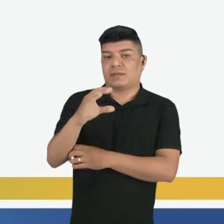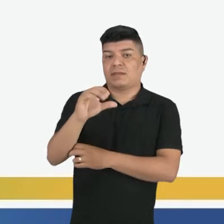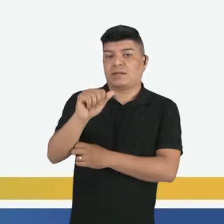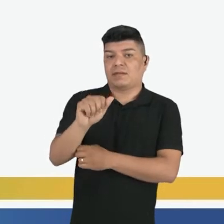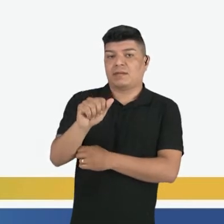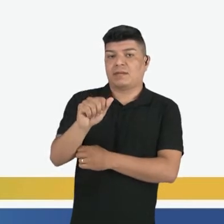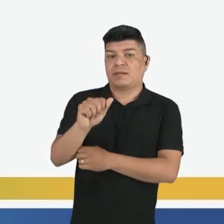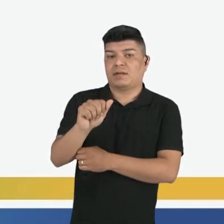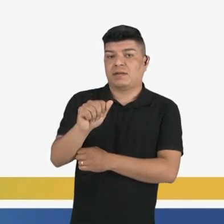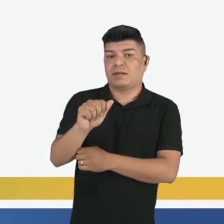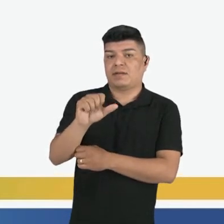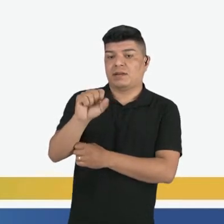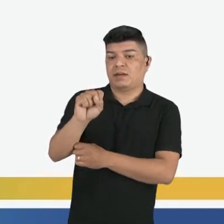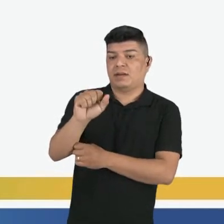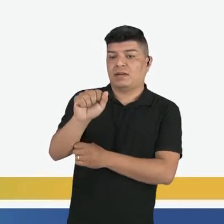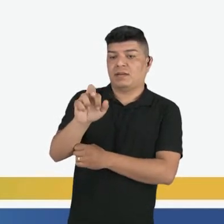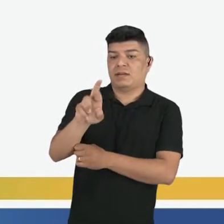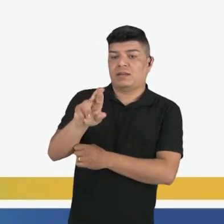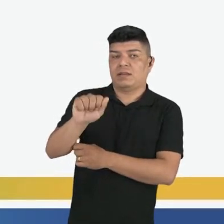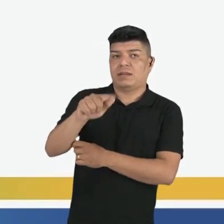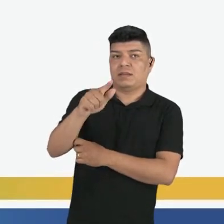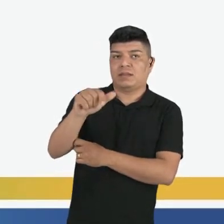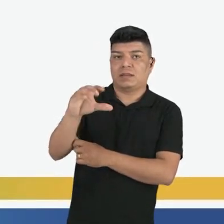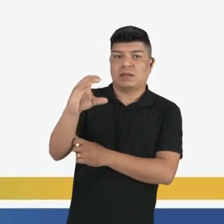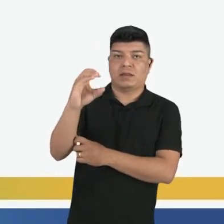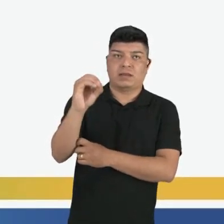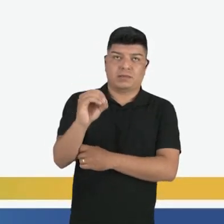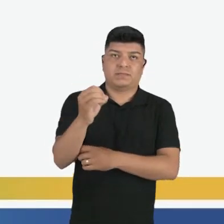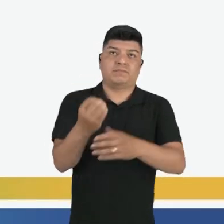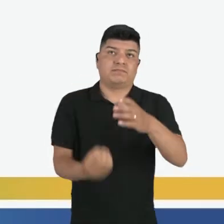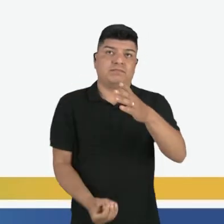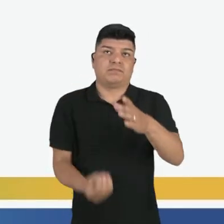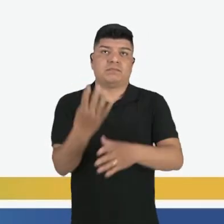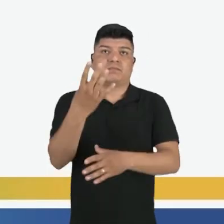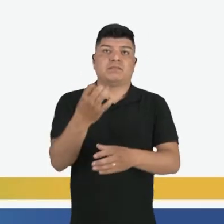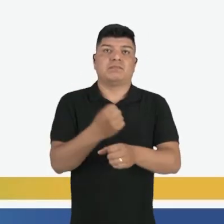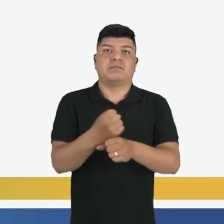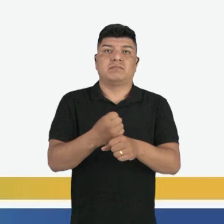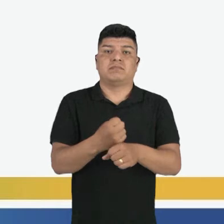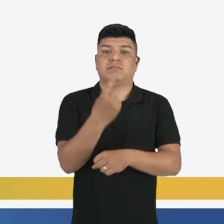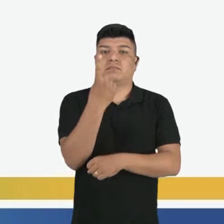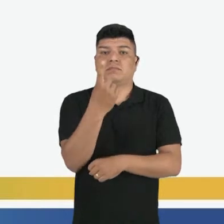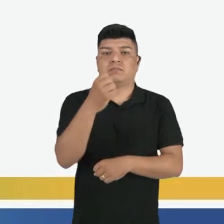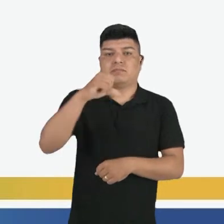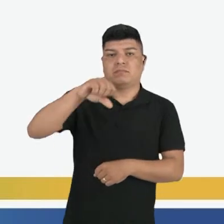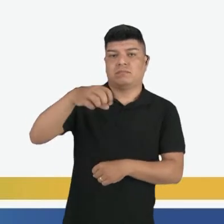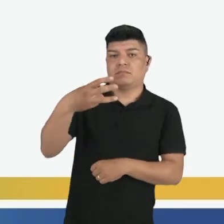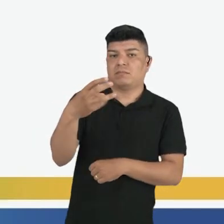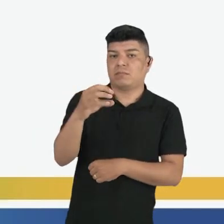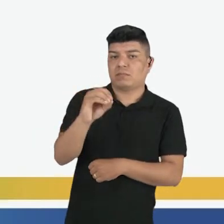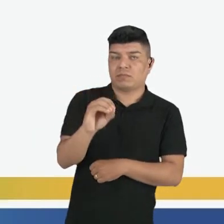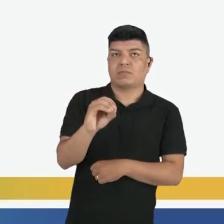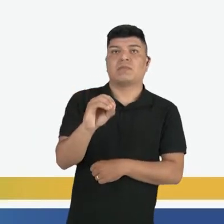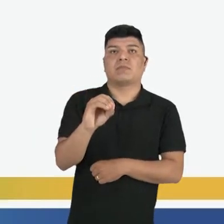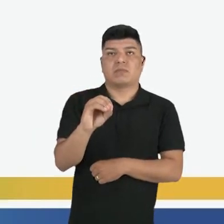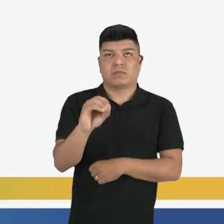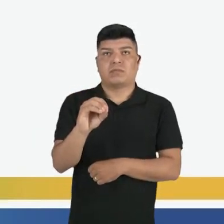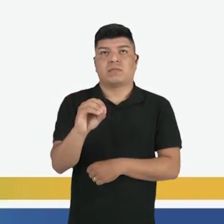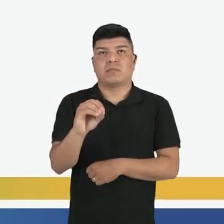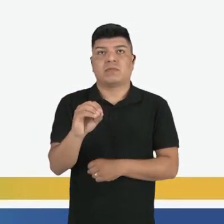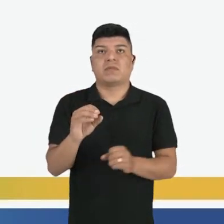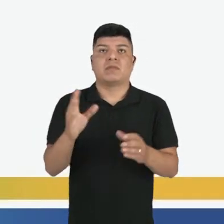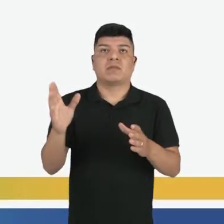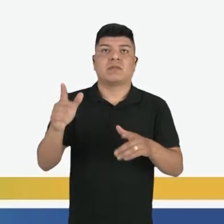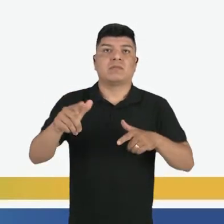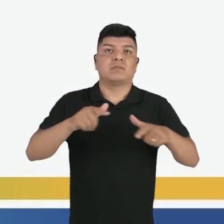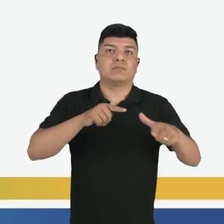está nessa categoria, foi criado na década de 1930, foi residência do governador de ex-território do Acre e espaço de